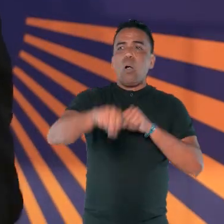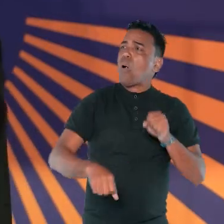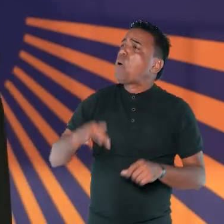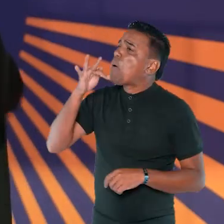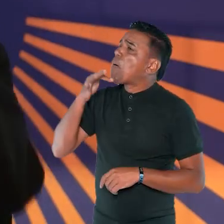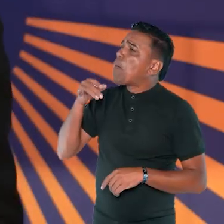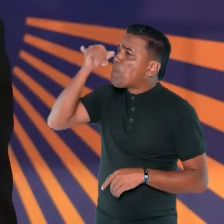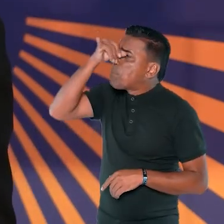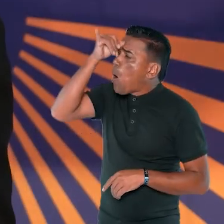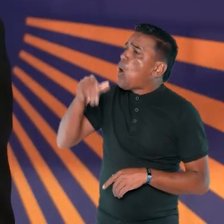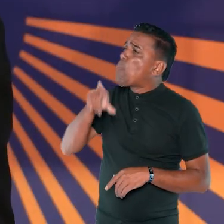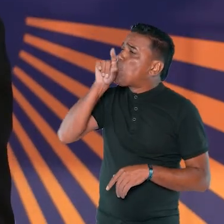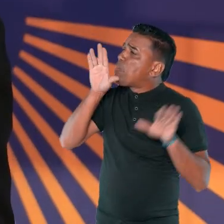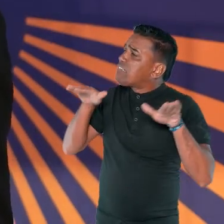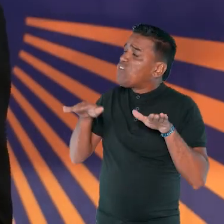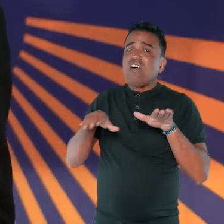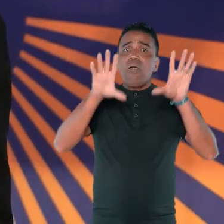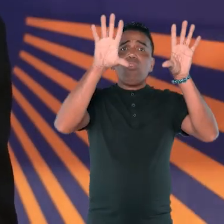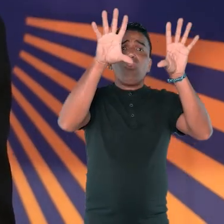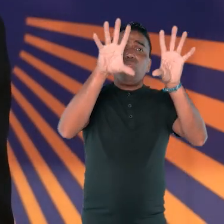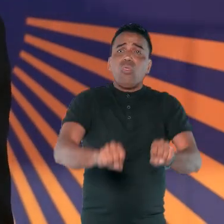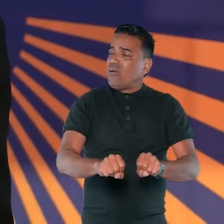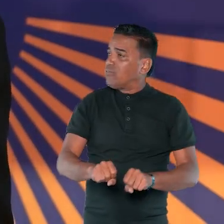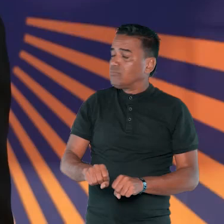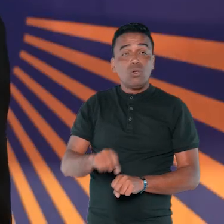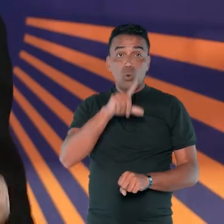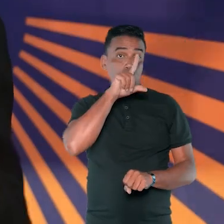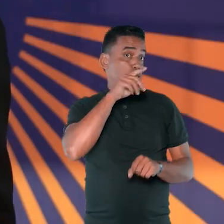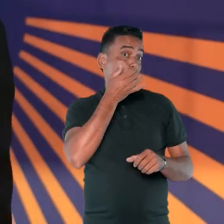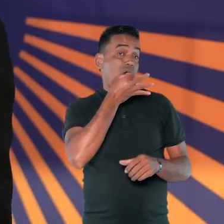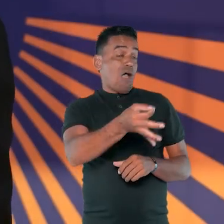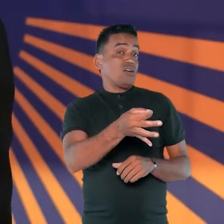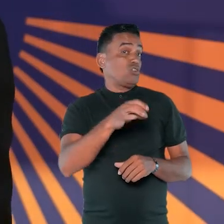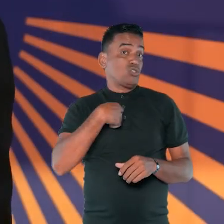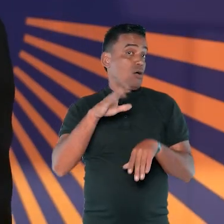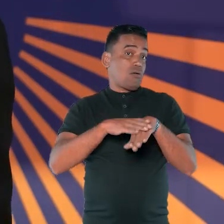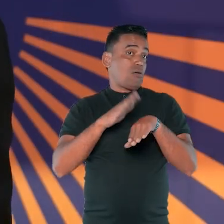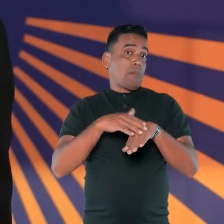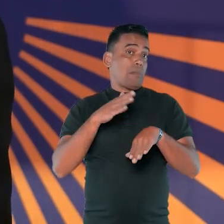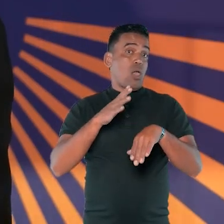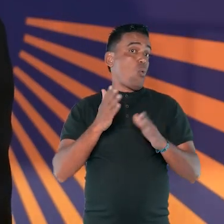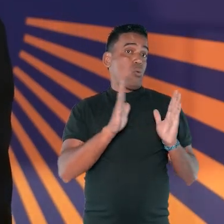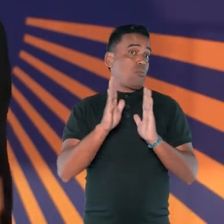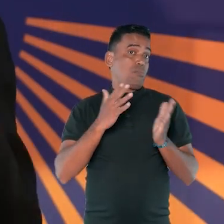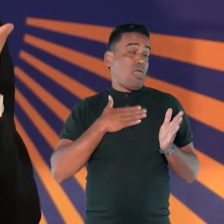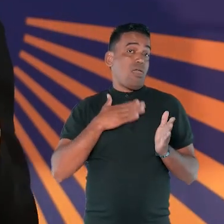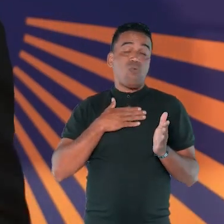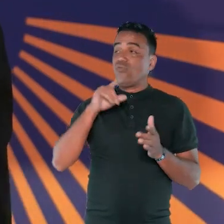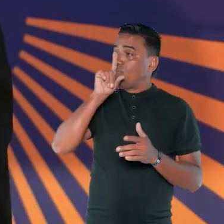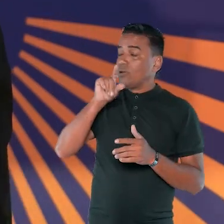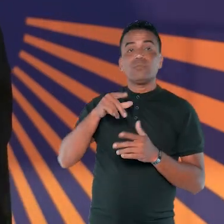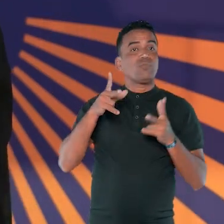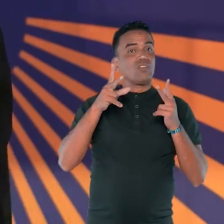beija-flor, acha que você vai apagar esse incêndio? Eu disse, eu não acho que eu vou apagar um incêndio. Eu estou apenas fazendo a minha parte. E o Betinho dizia, eu